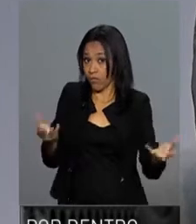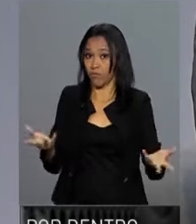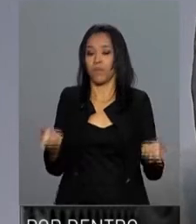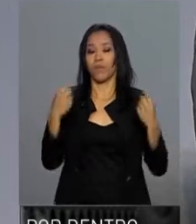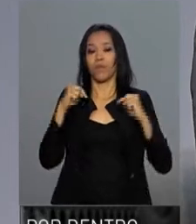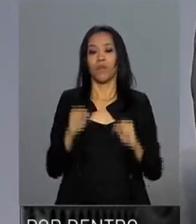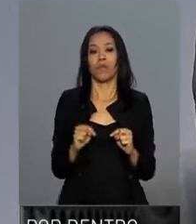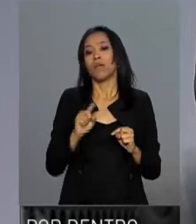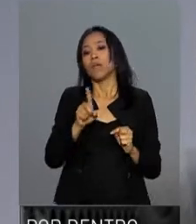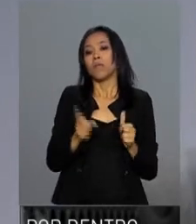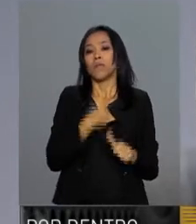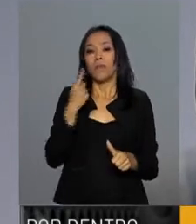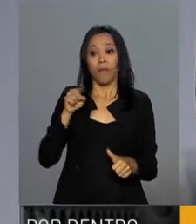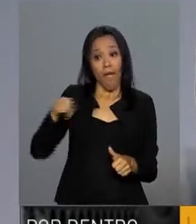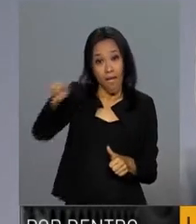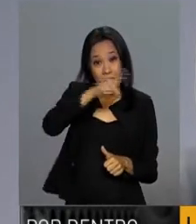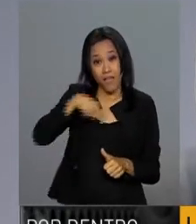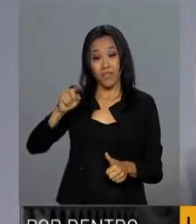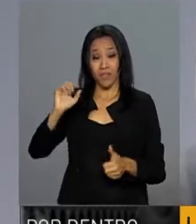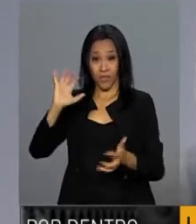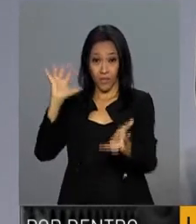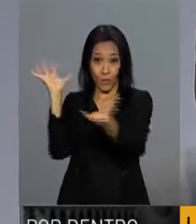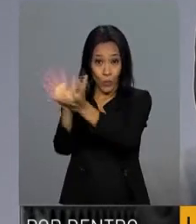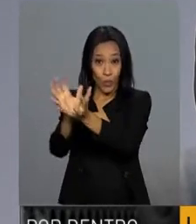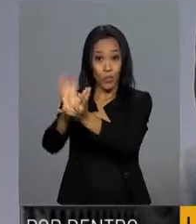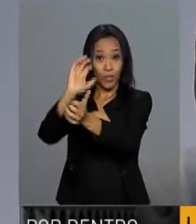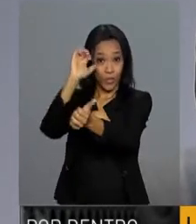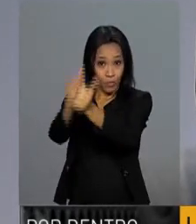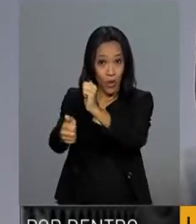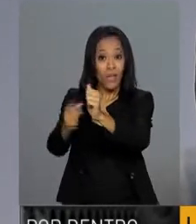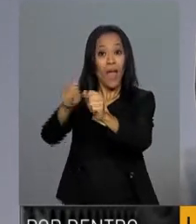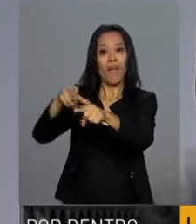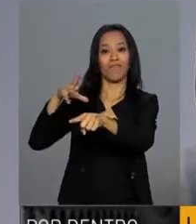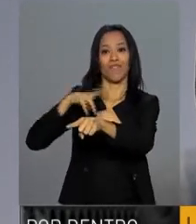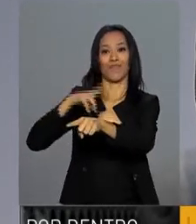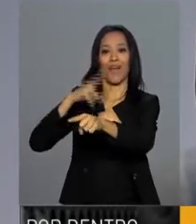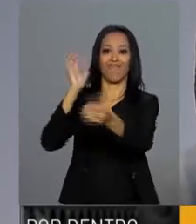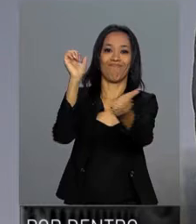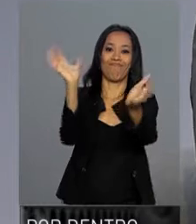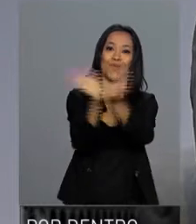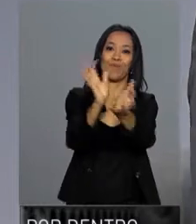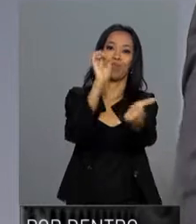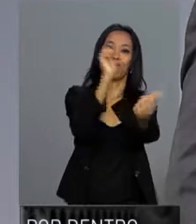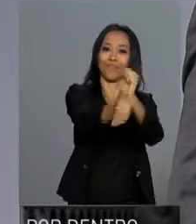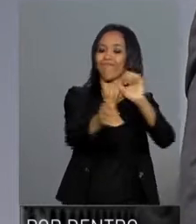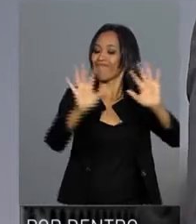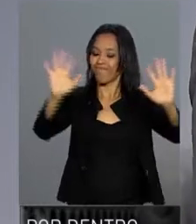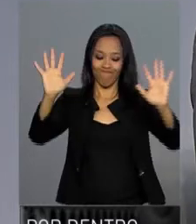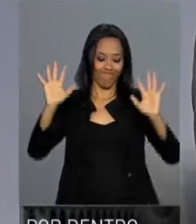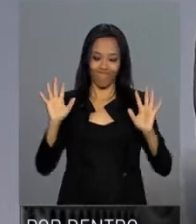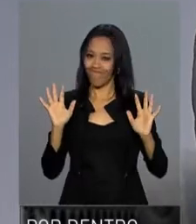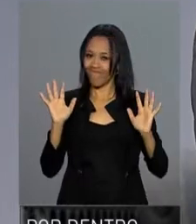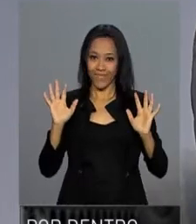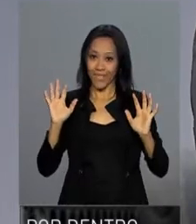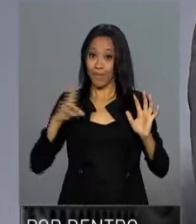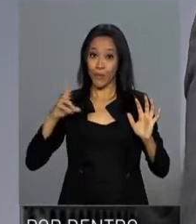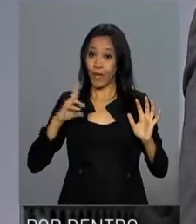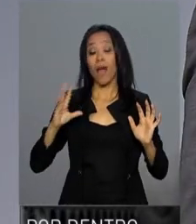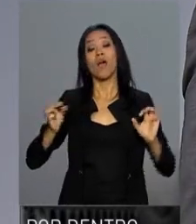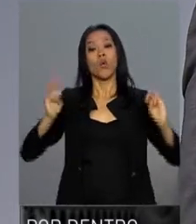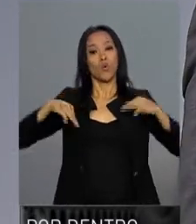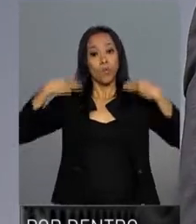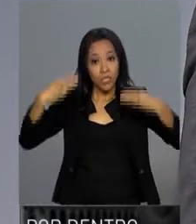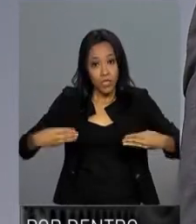primeiro lugar que as entidades são privadas o ministro o ministério do esporte o esporte cada fiscalização dos recursos públicos